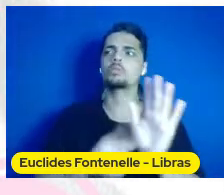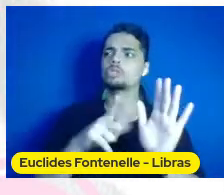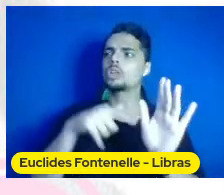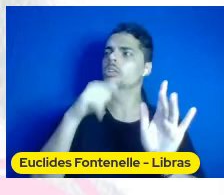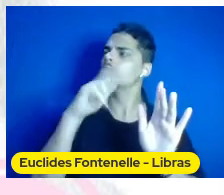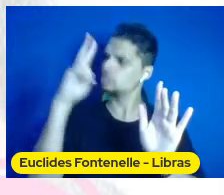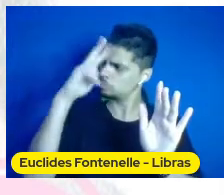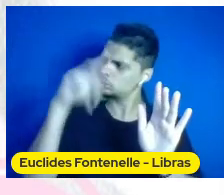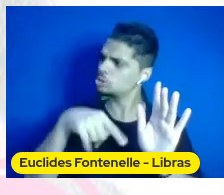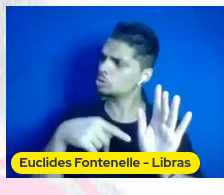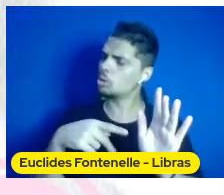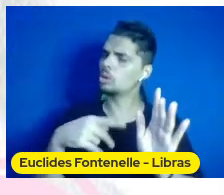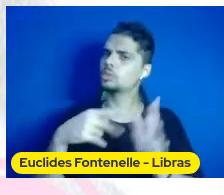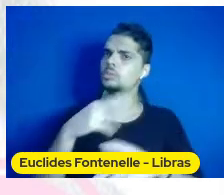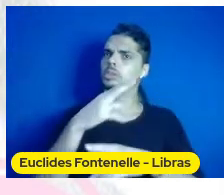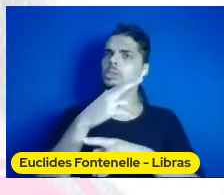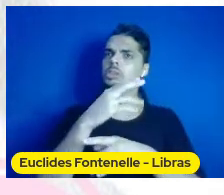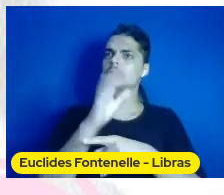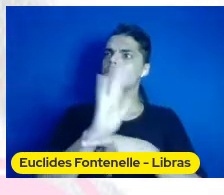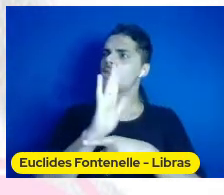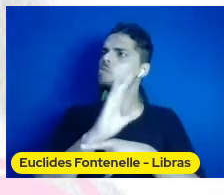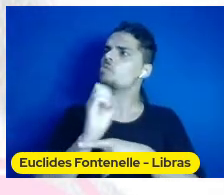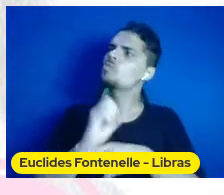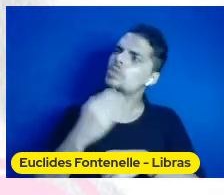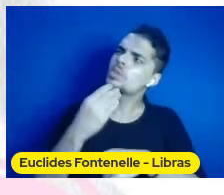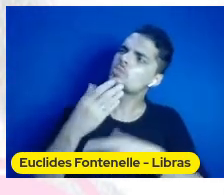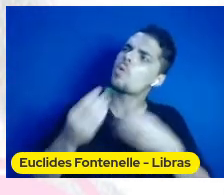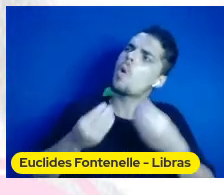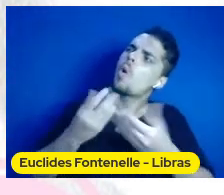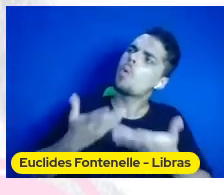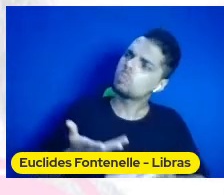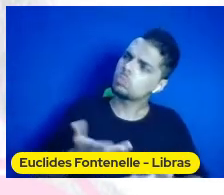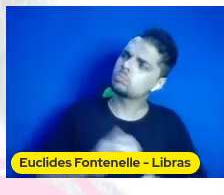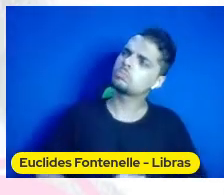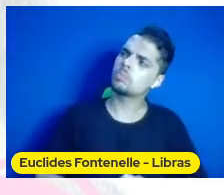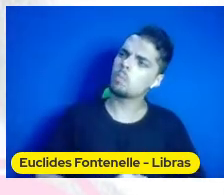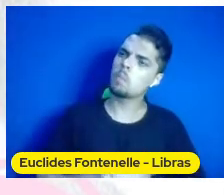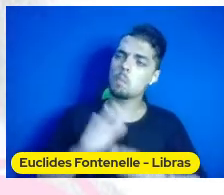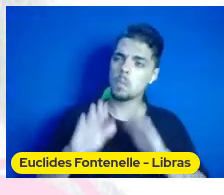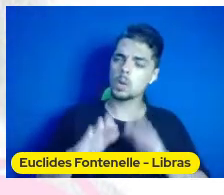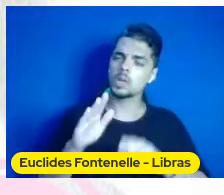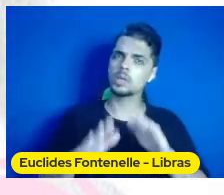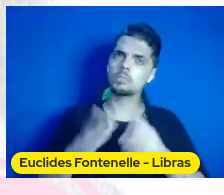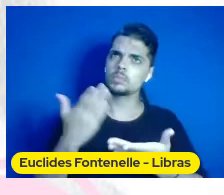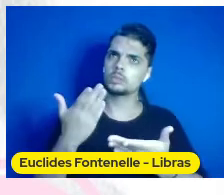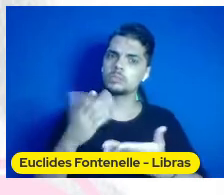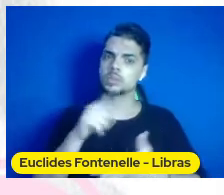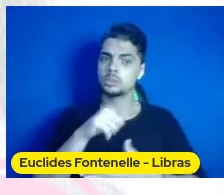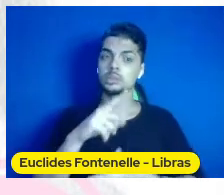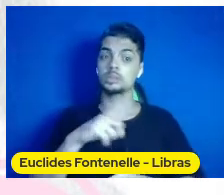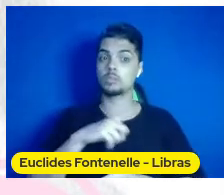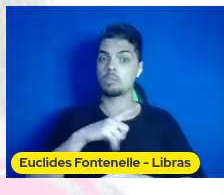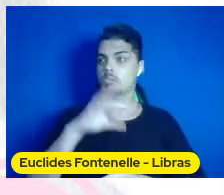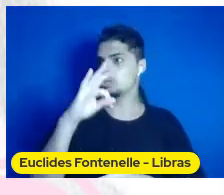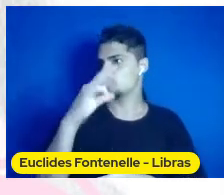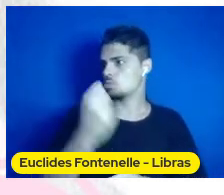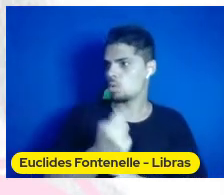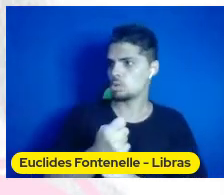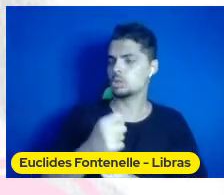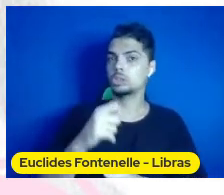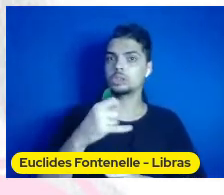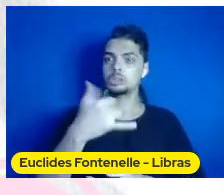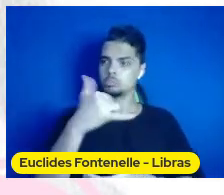que agora praticamente todos as pessoas tinham a tela na mão e, assim, a divulgação seria muito